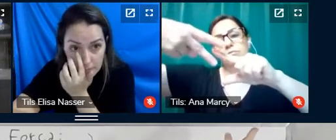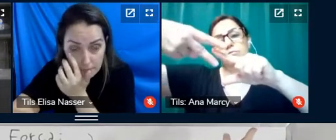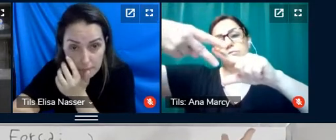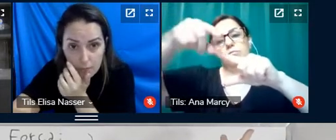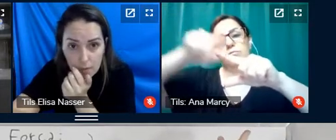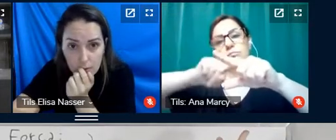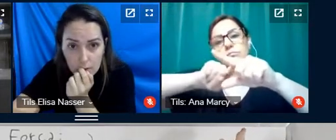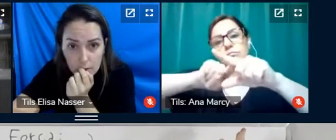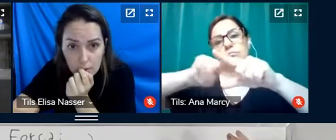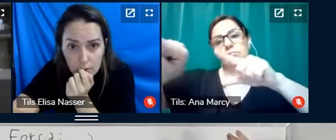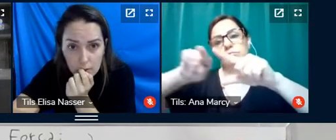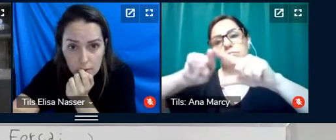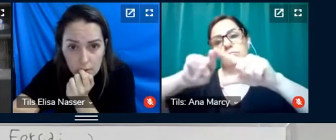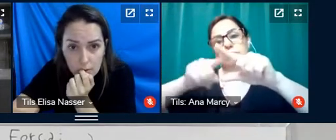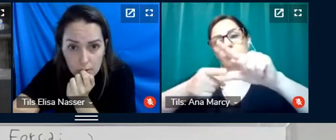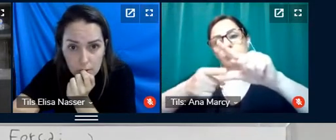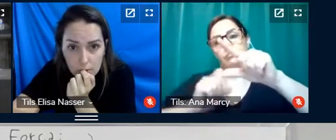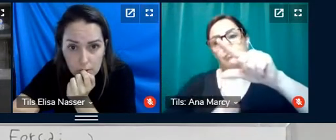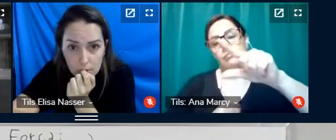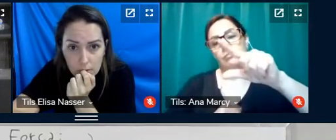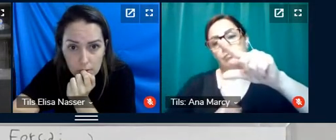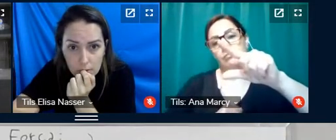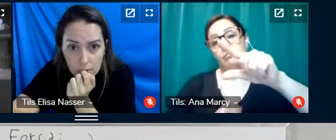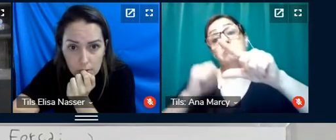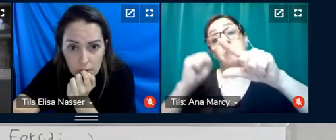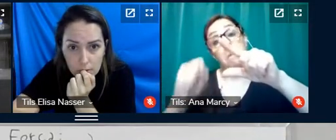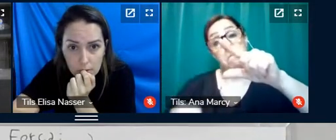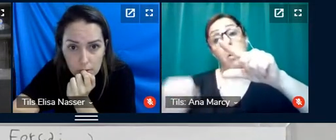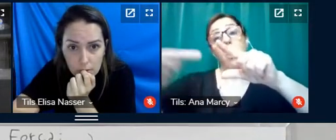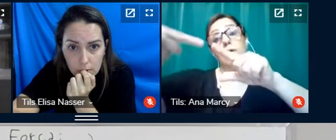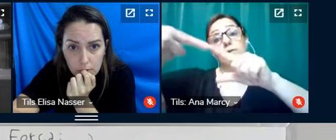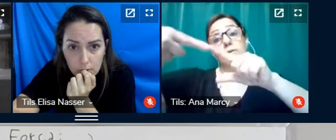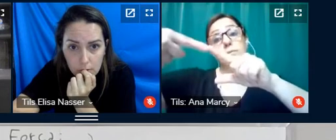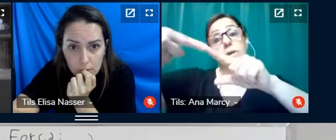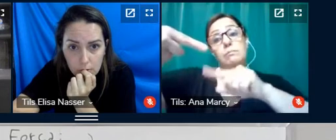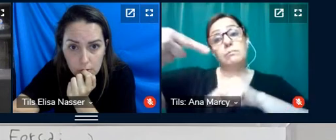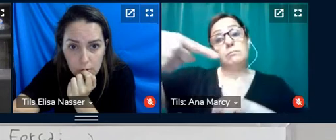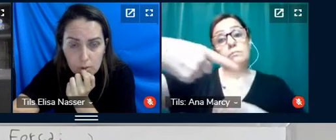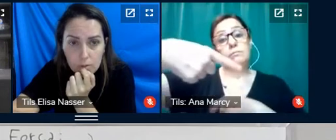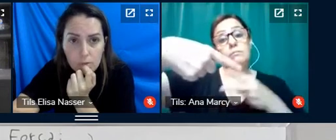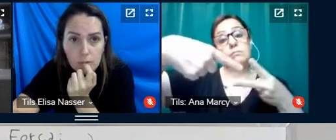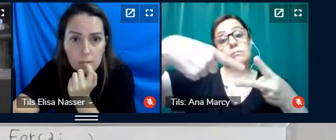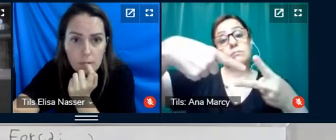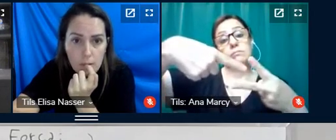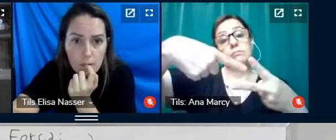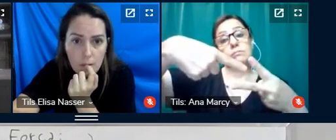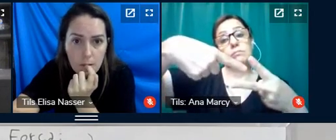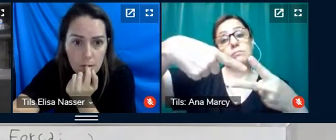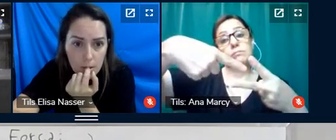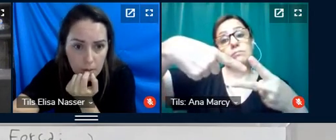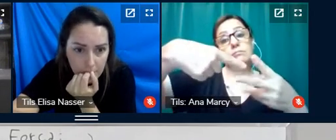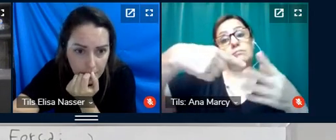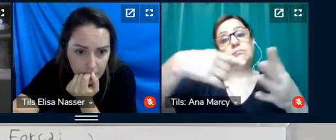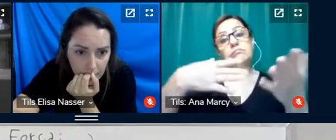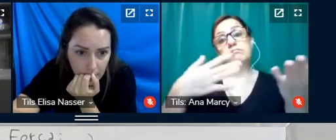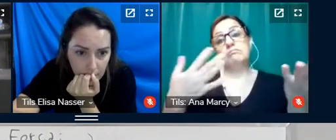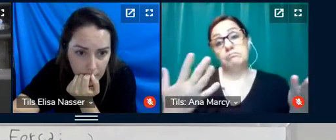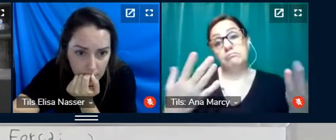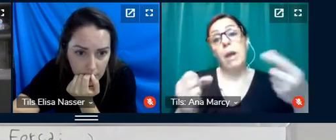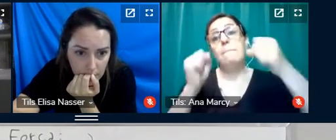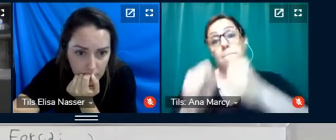nesse sentido, vamos dizer, né? Mas poderia estar para cá também, né? Então, para você determinar uma força,